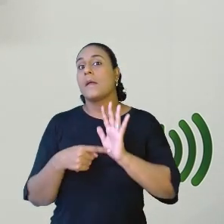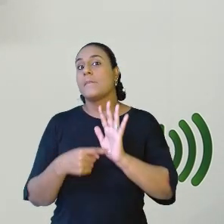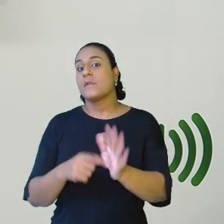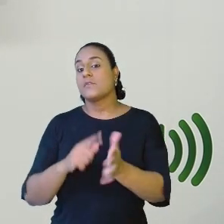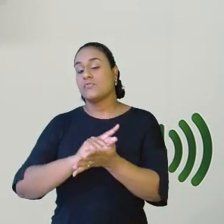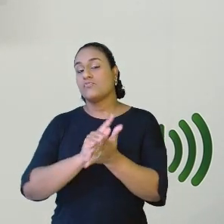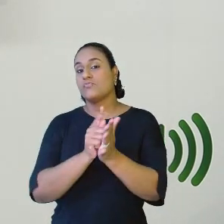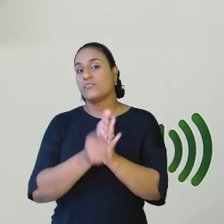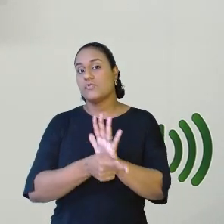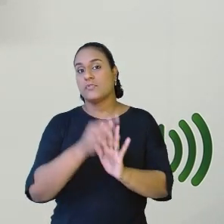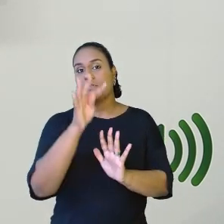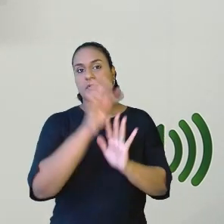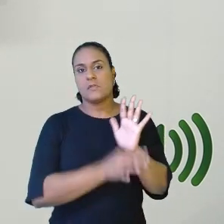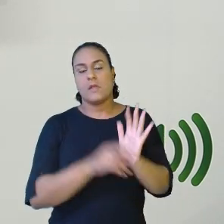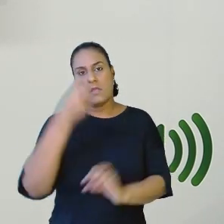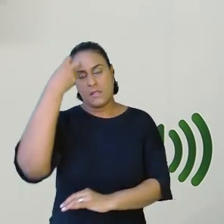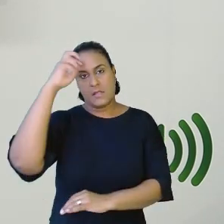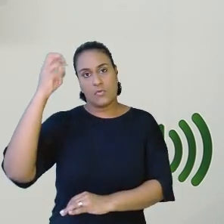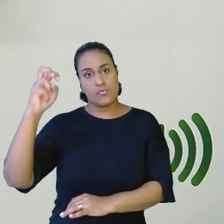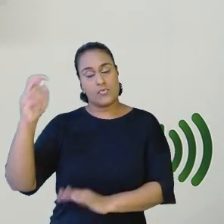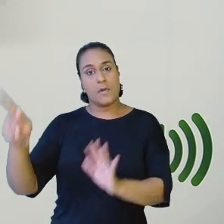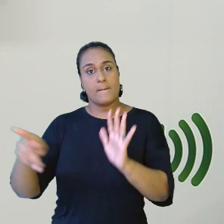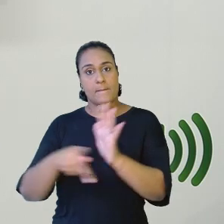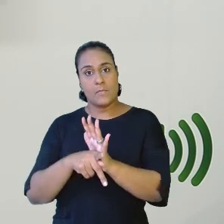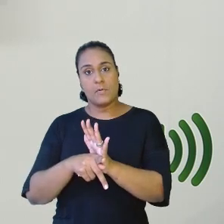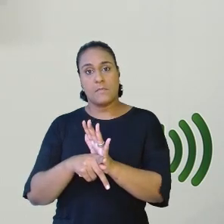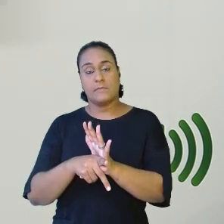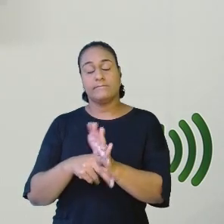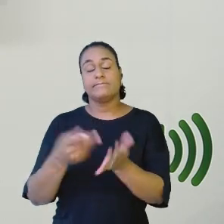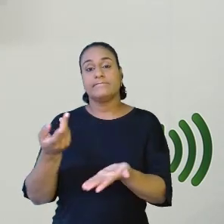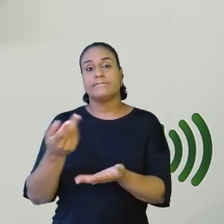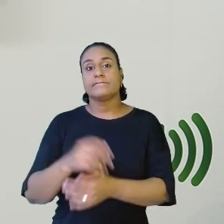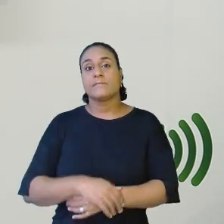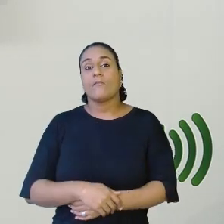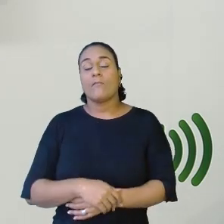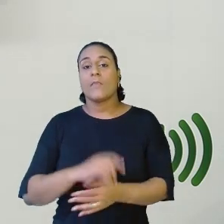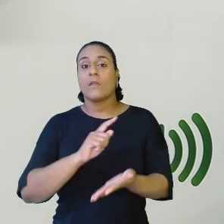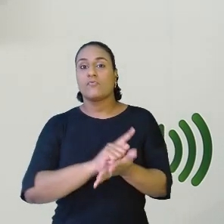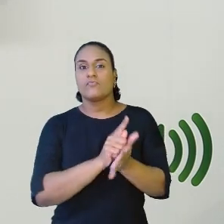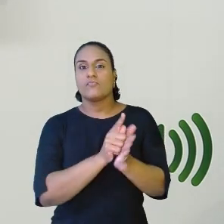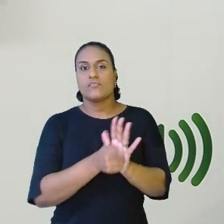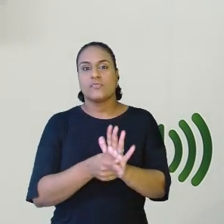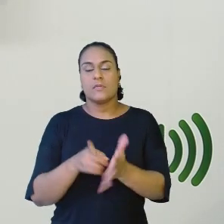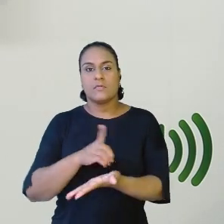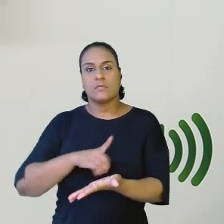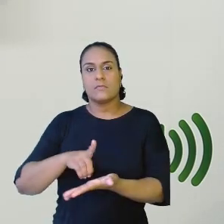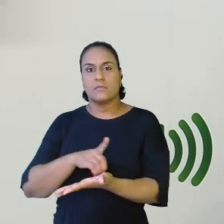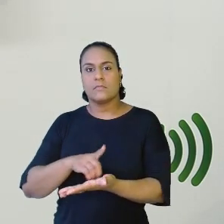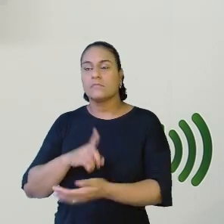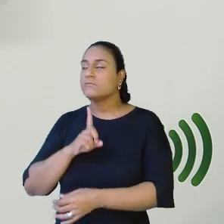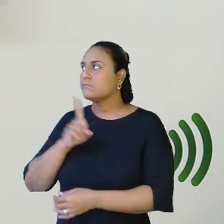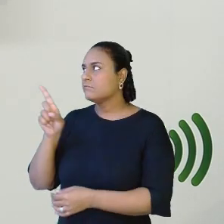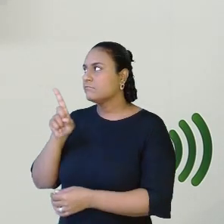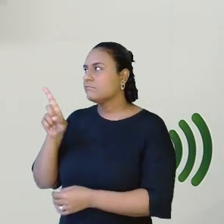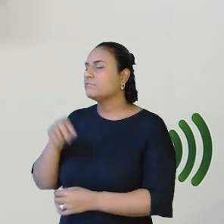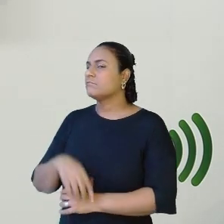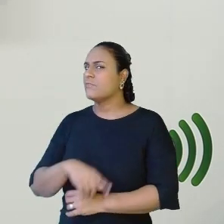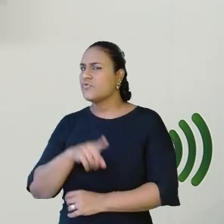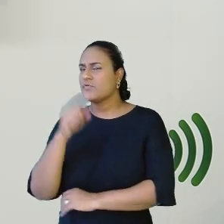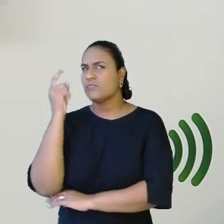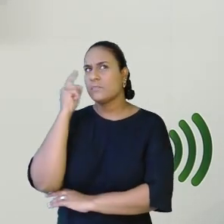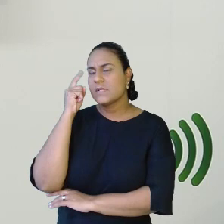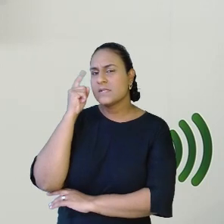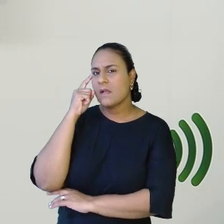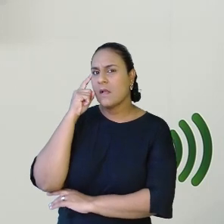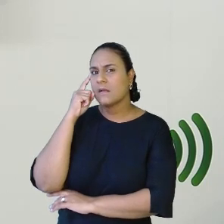gênero textual da cultura digital. Vocês já sabem, eu sempre trago aqueles exercíciozinhos de múltipla escolha, onde vocês vão pensar um pouquinho e ver aí